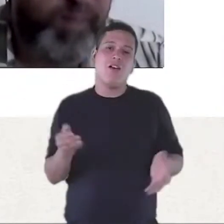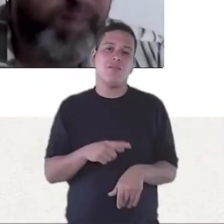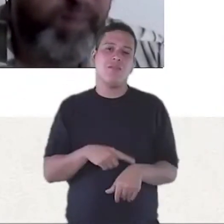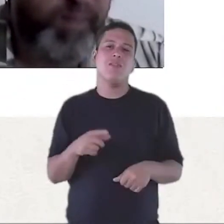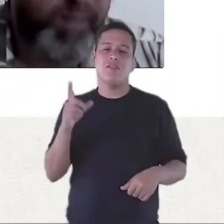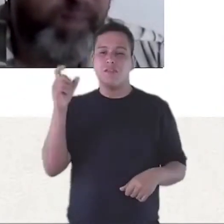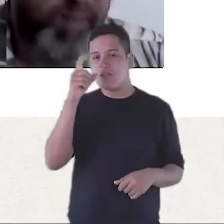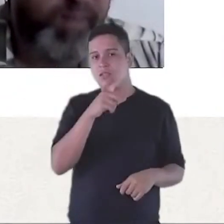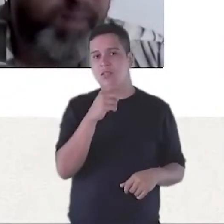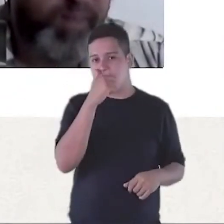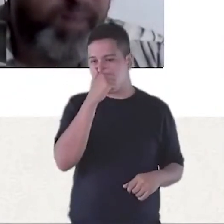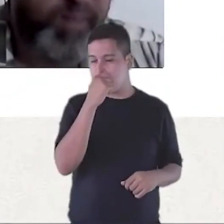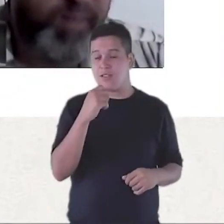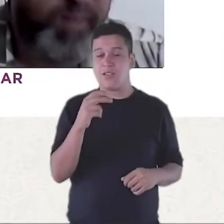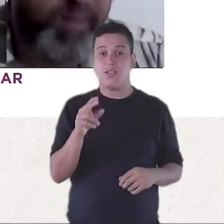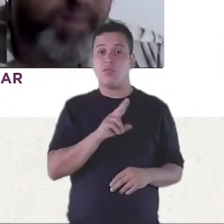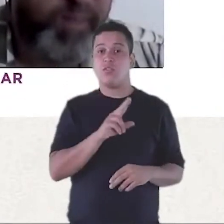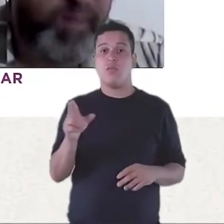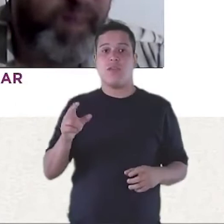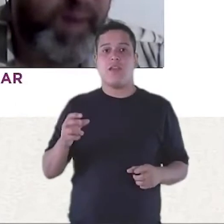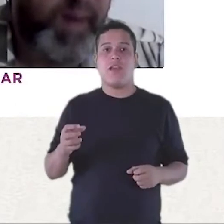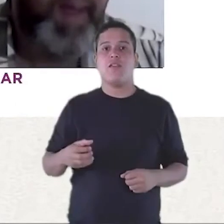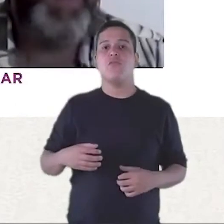que chama Coragem de Viver?